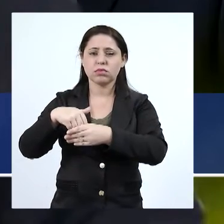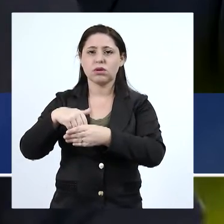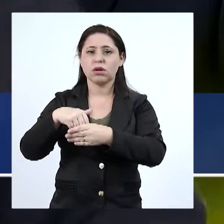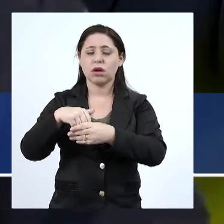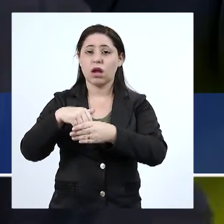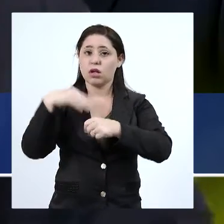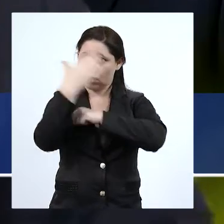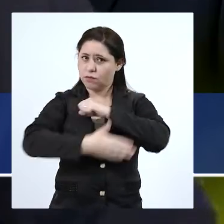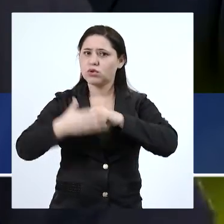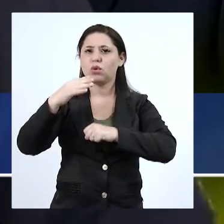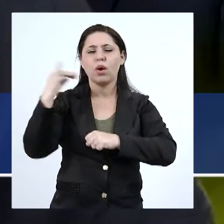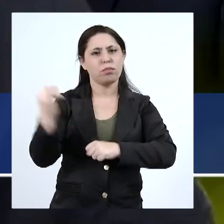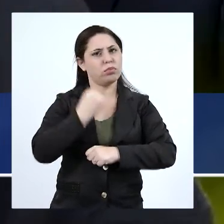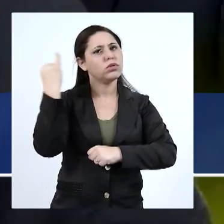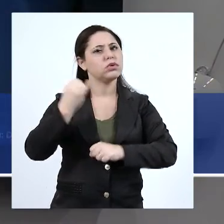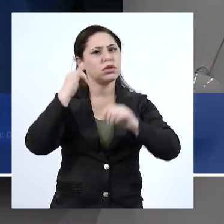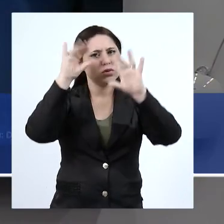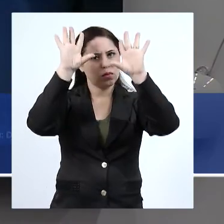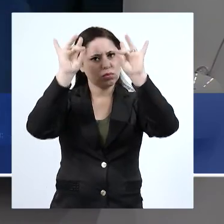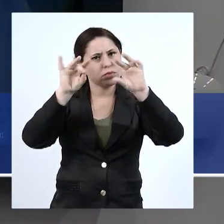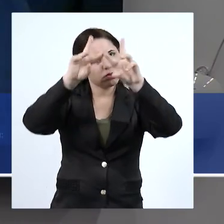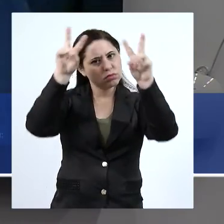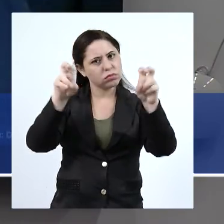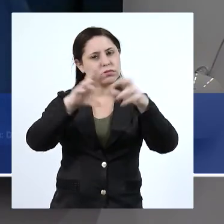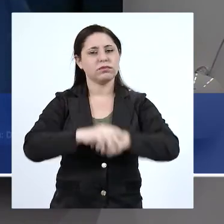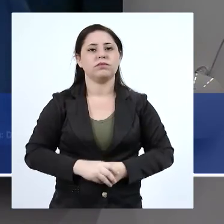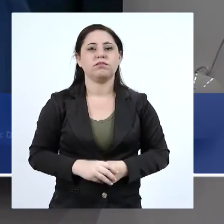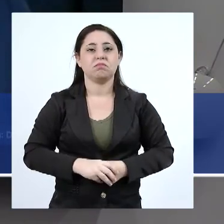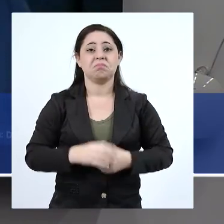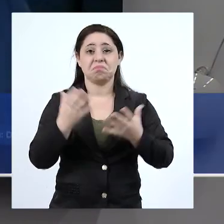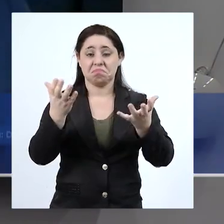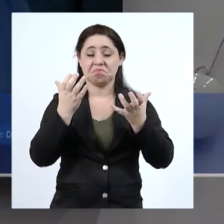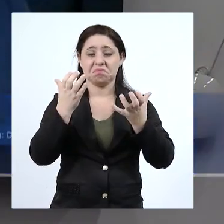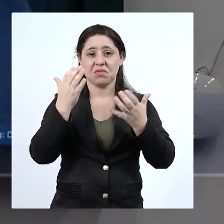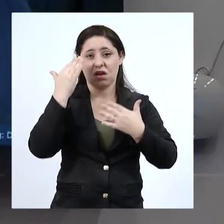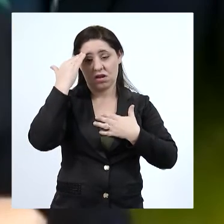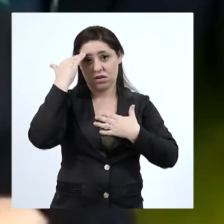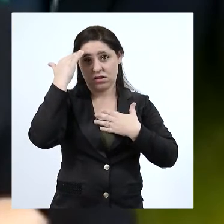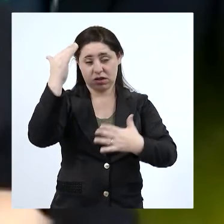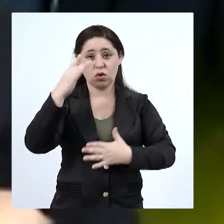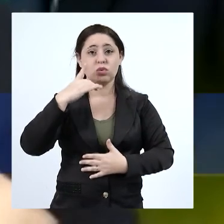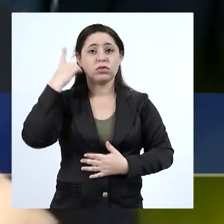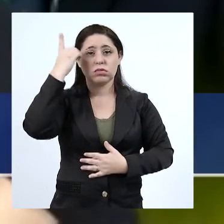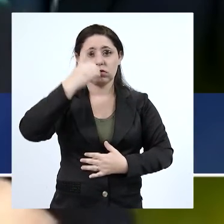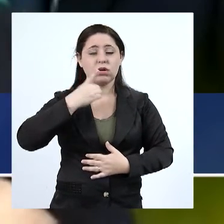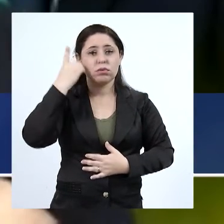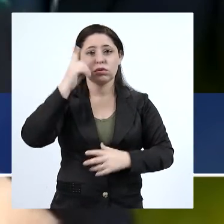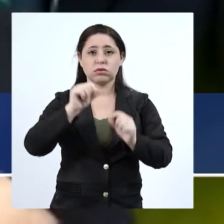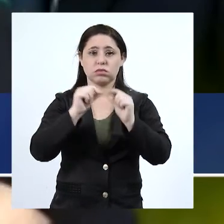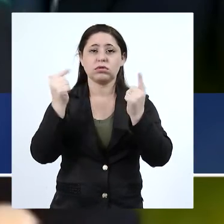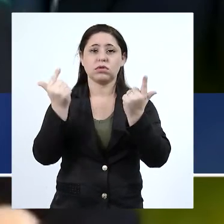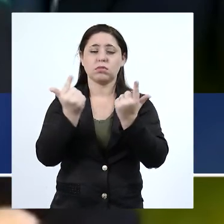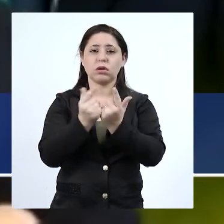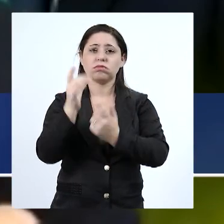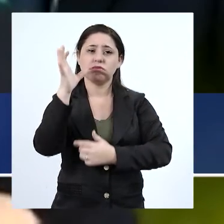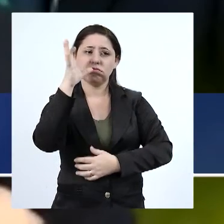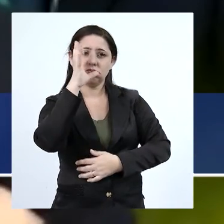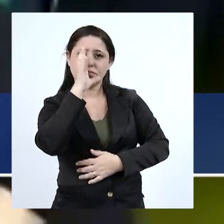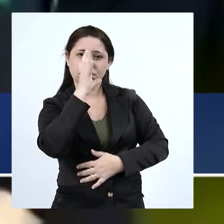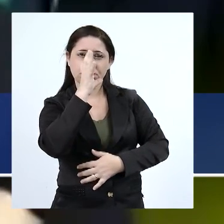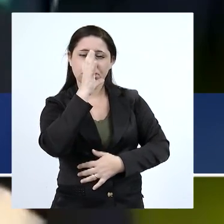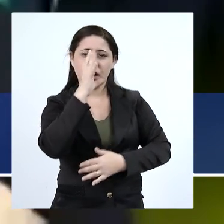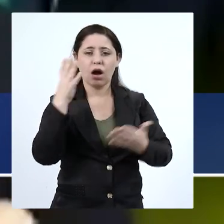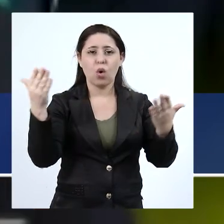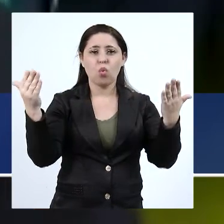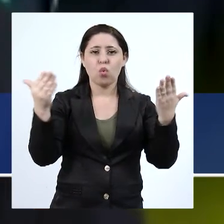PSL, agradeceu pela votação e defendeu a importância da matéria. Gostaria de agradecer os